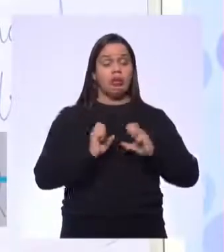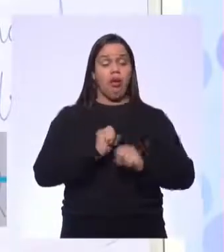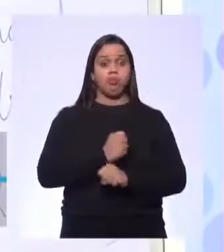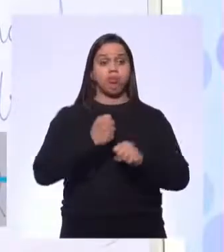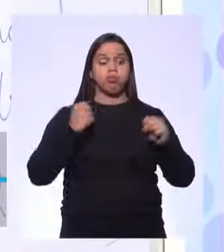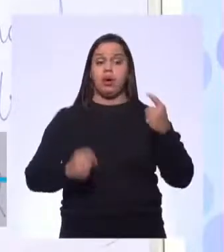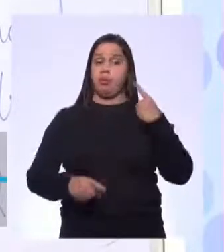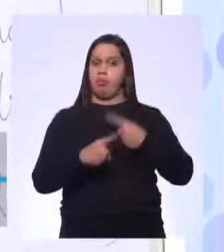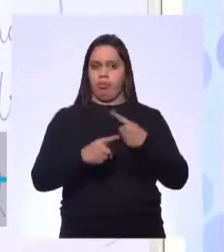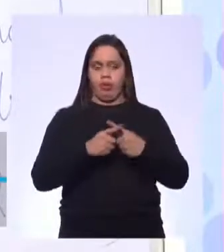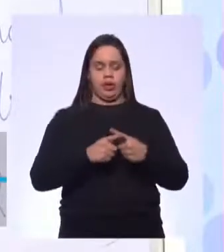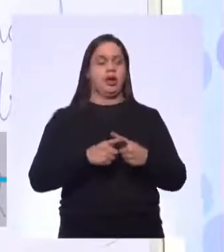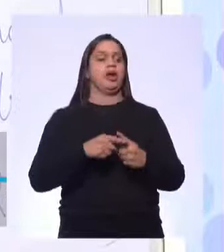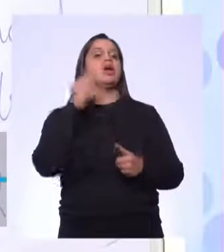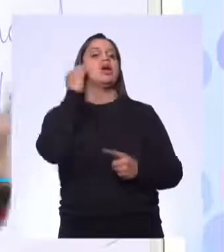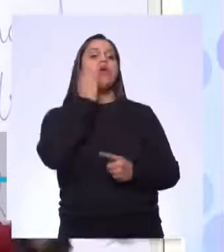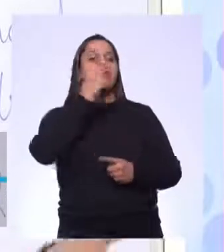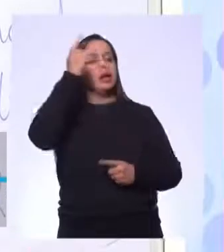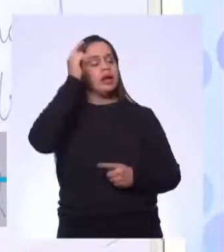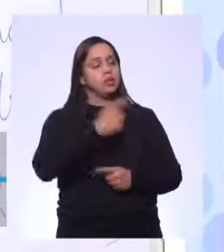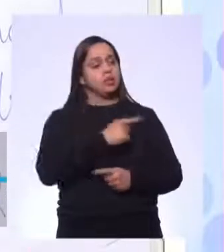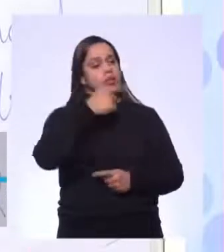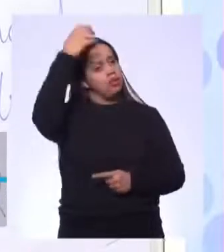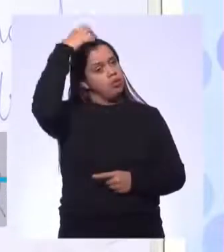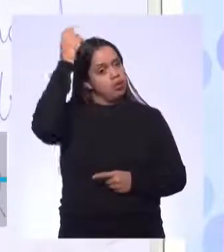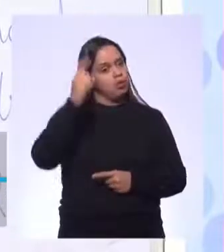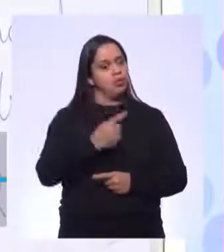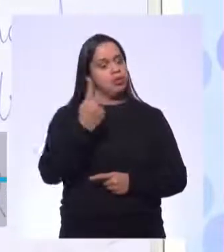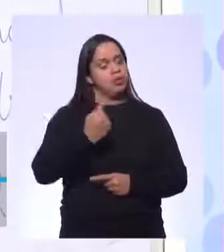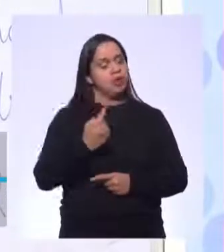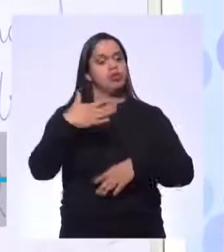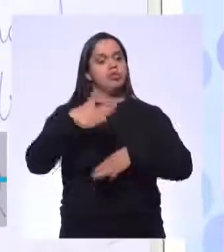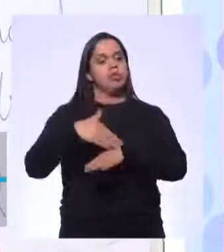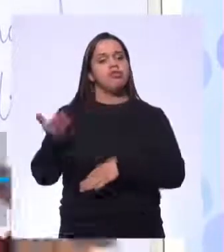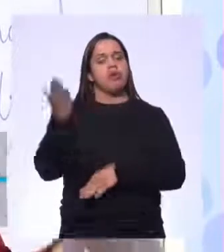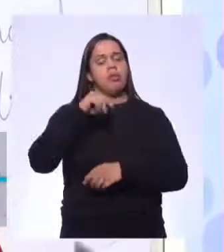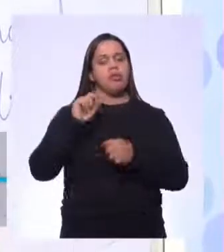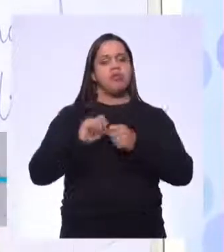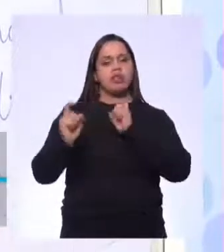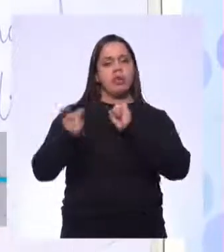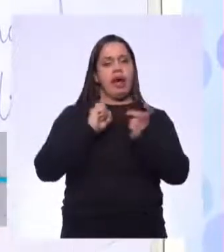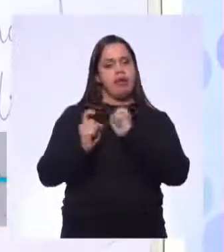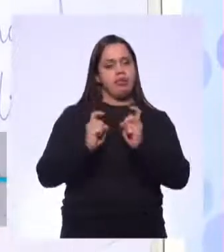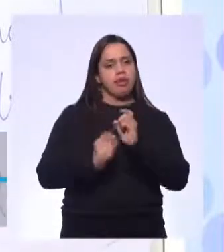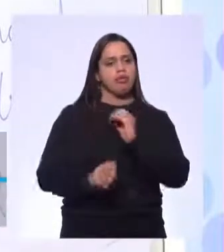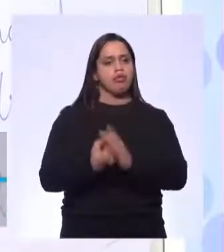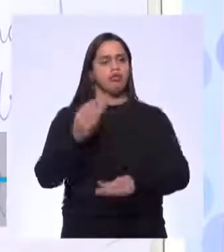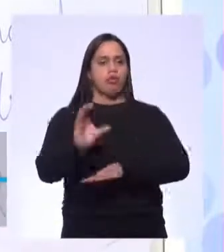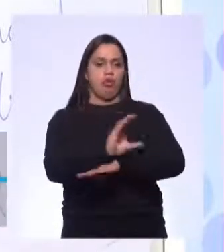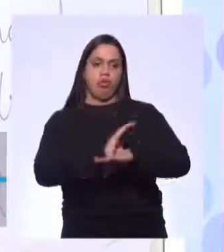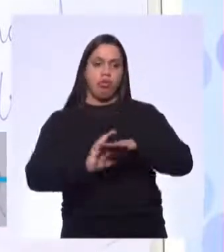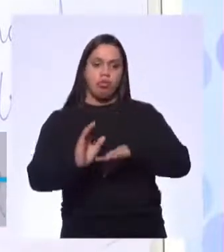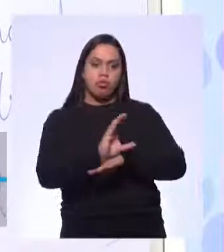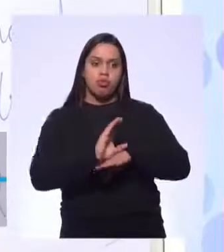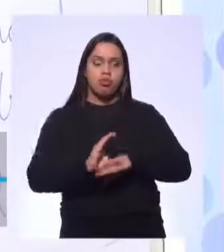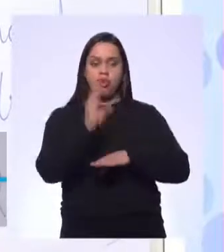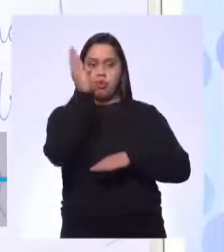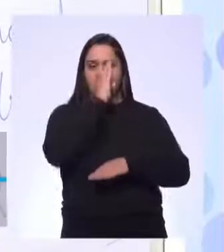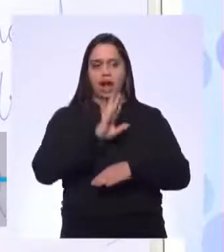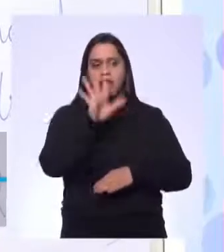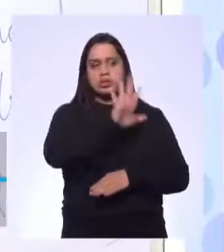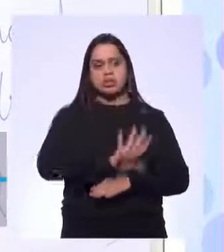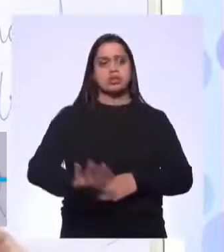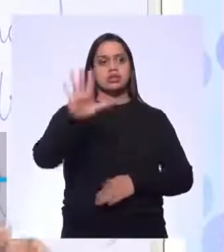Pedro I chama a Assembleia. Pessoal, vamos lá fazer uma Assembleia para o Brasil, né? Vamos constituir aí a nosso Brasil, nossa